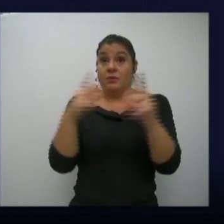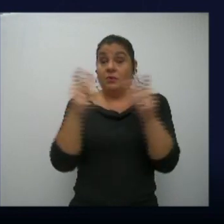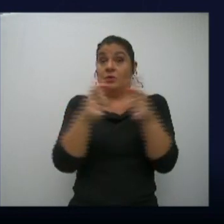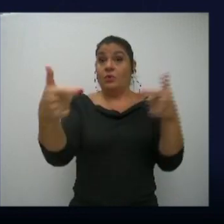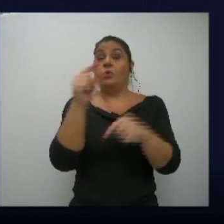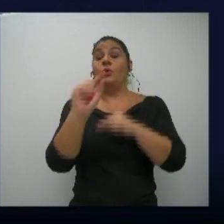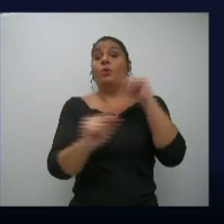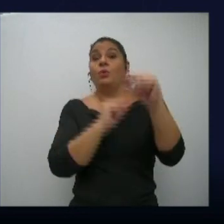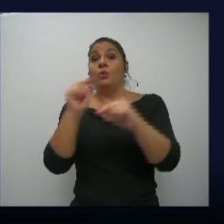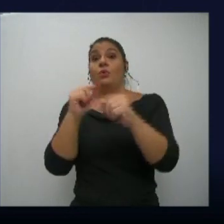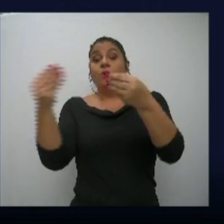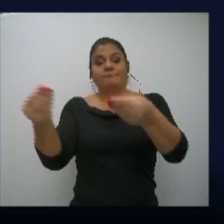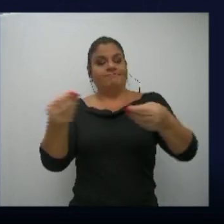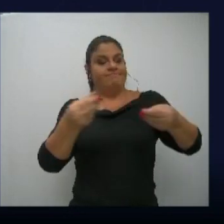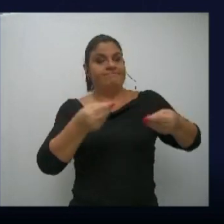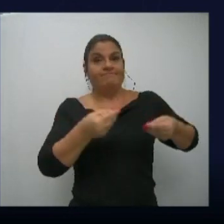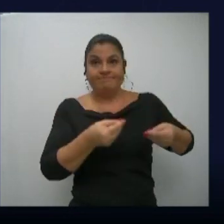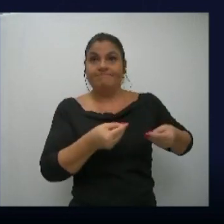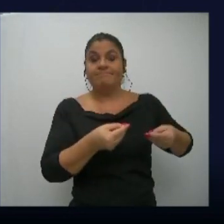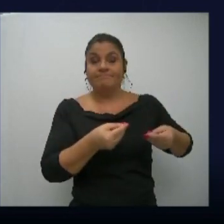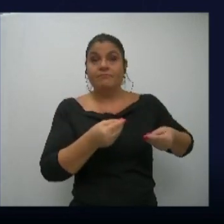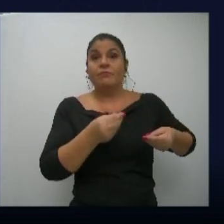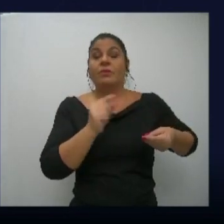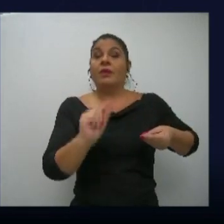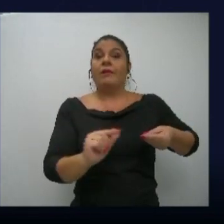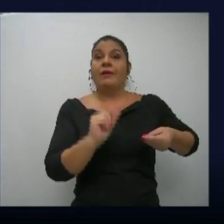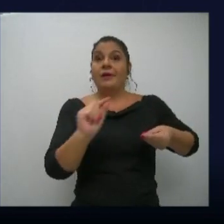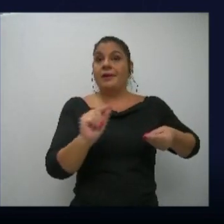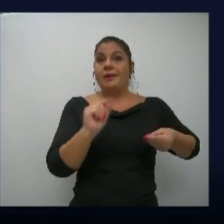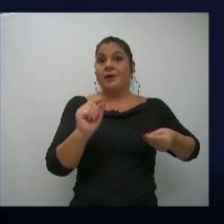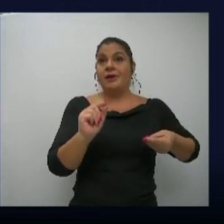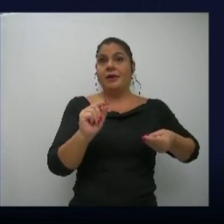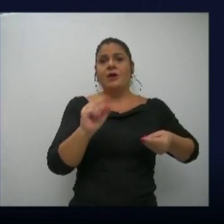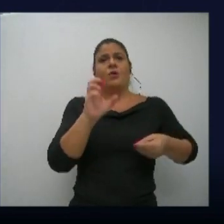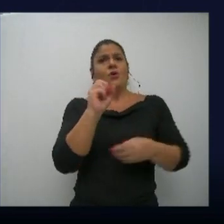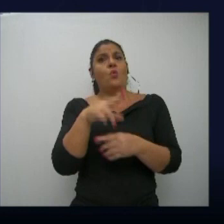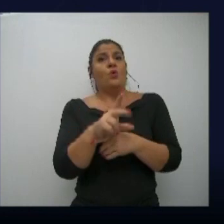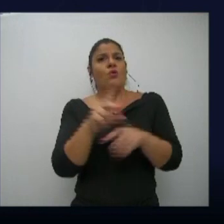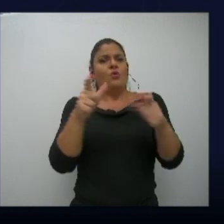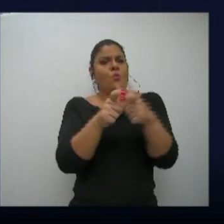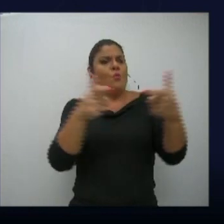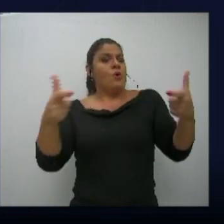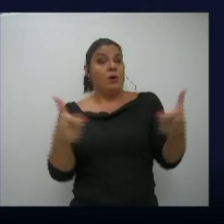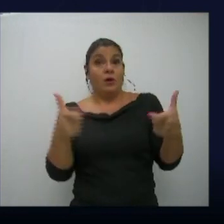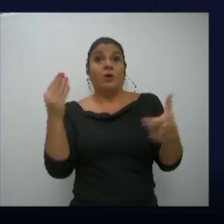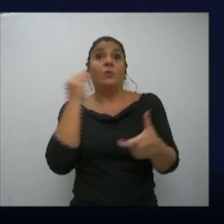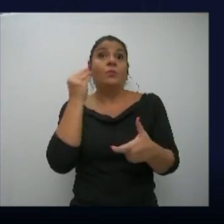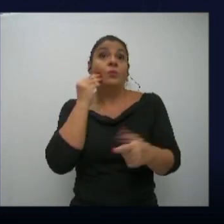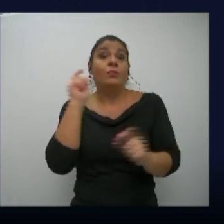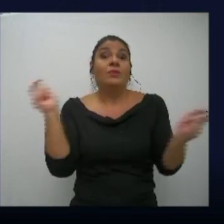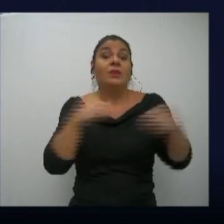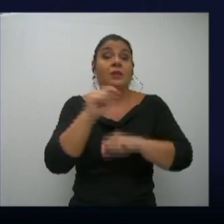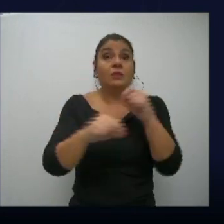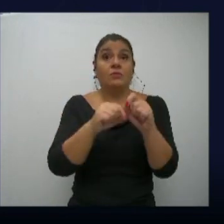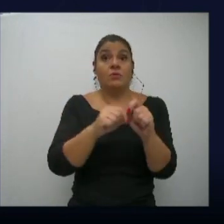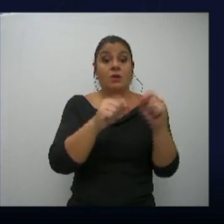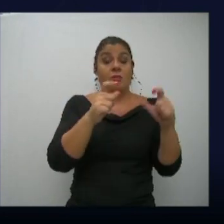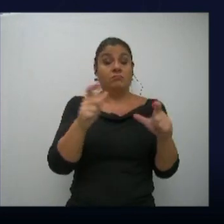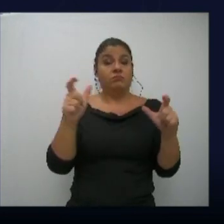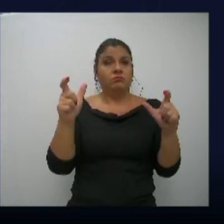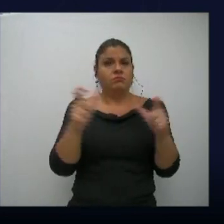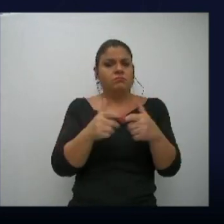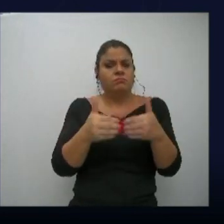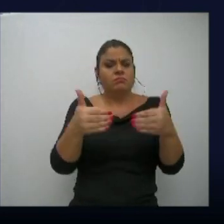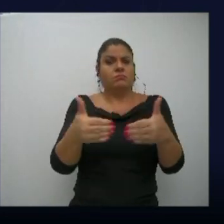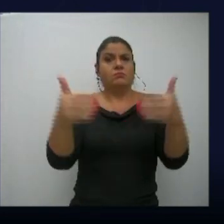prazo você traz um o meu chip ali maior e a capacidade suba de